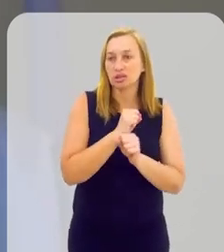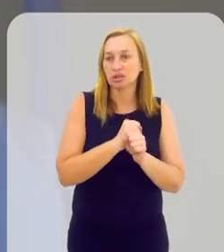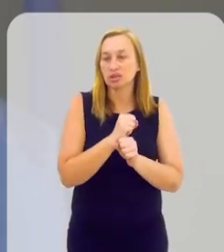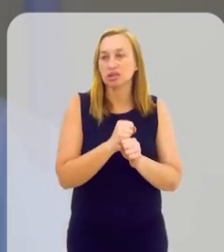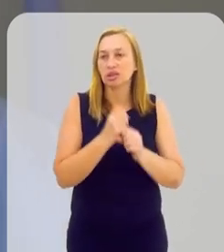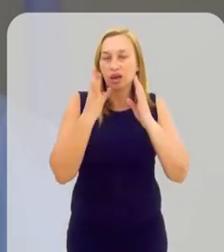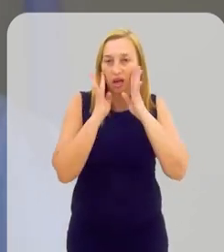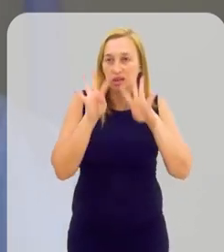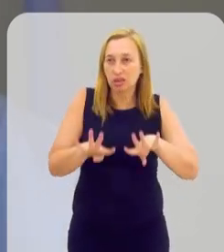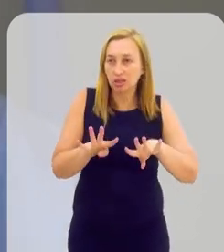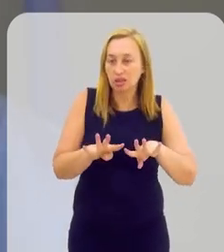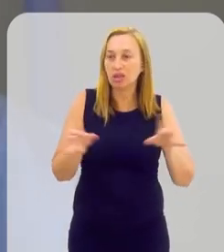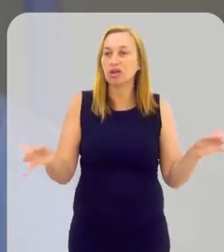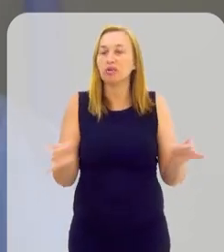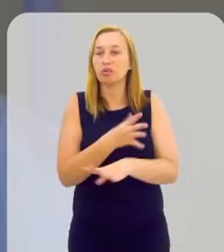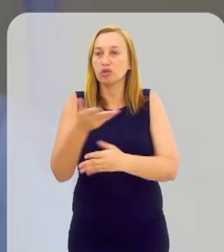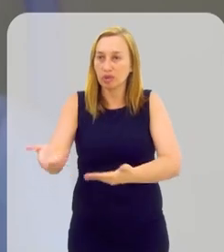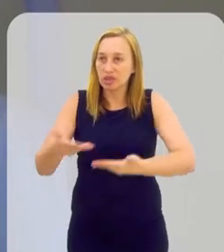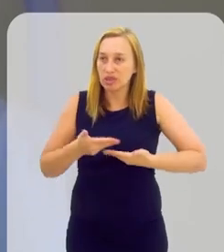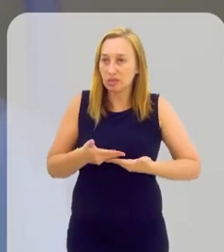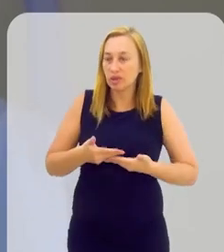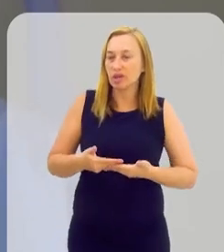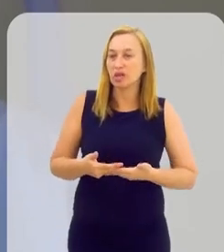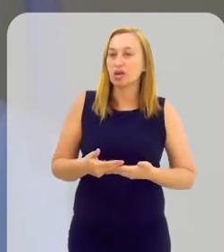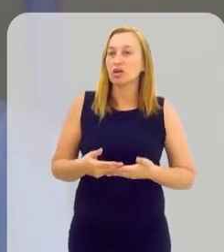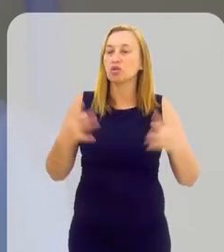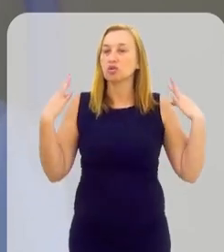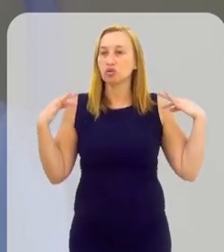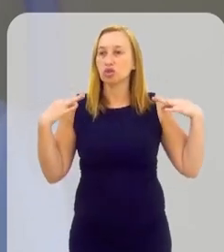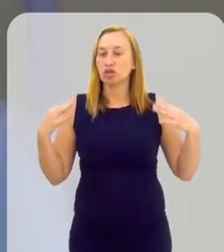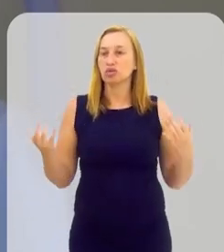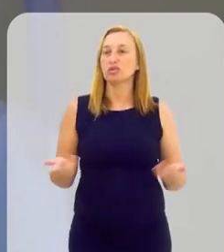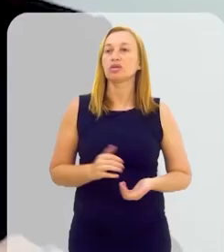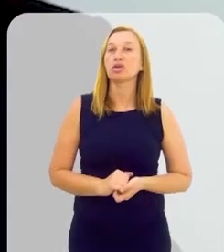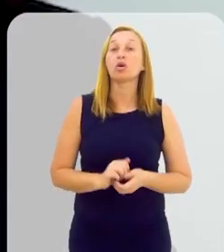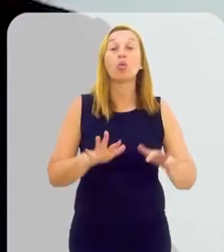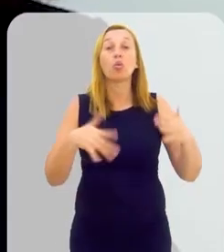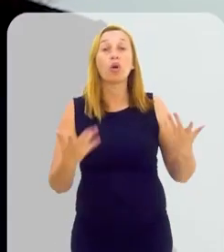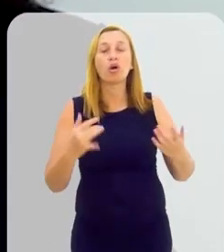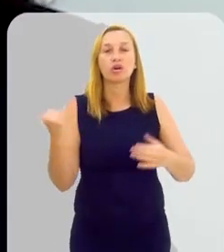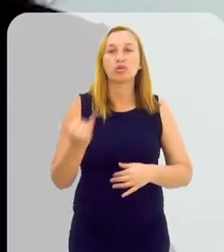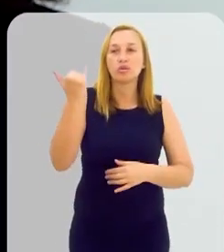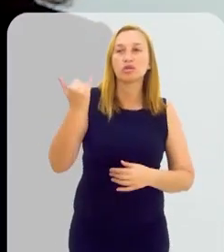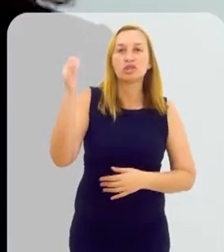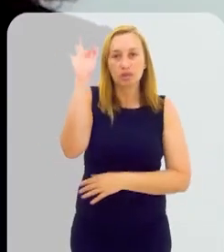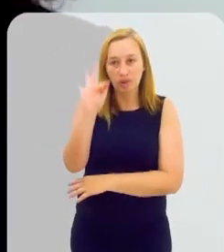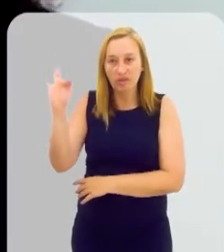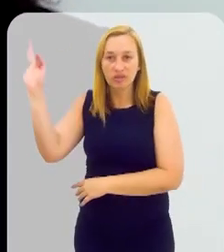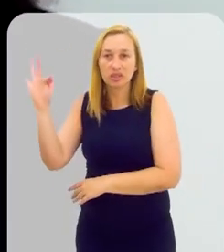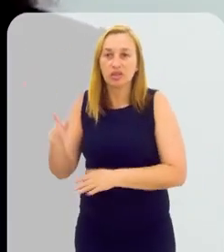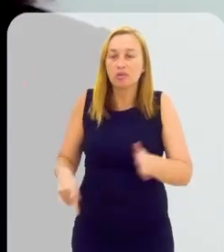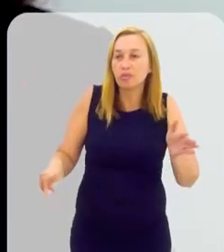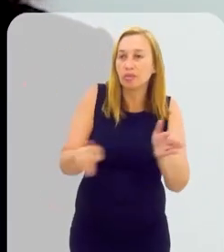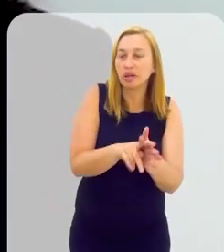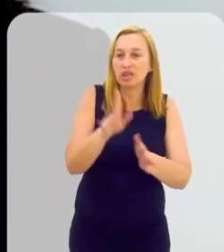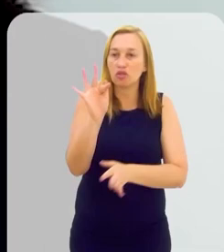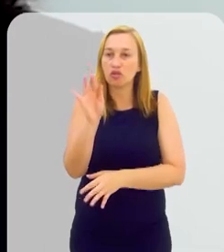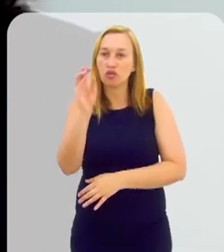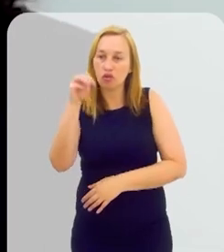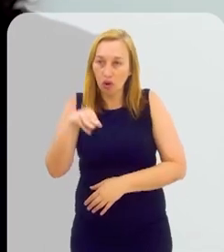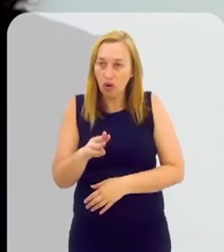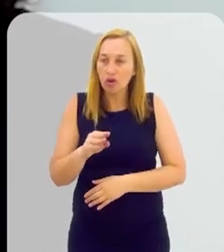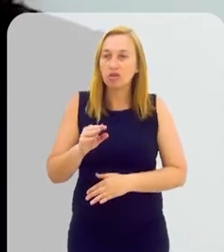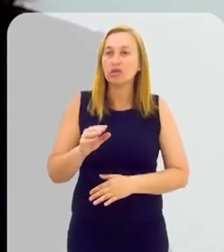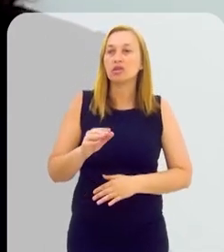anos, a gente está atentos e prontos para receber esse turista estrangeiro de braços abertos. E qual a importância para a federação de fazer parte do